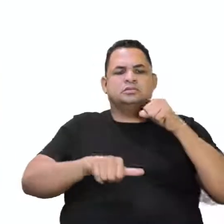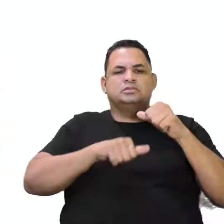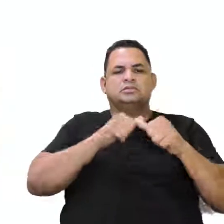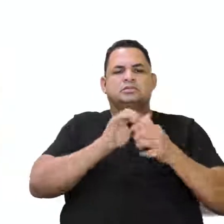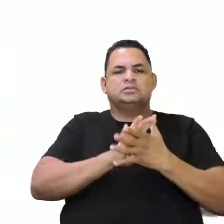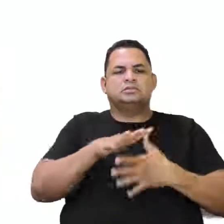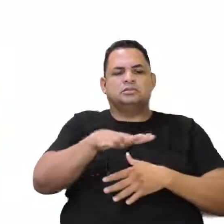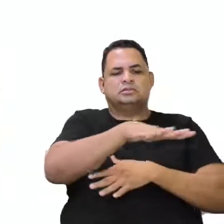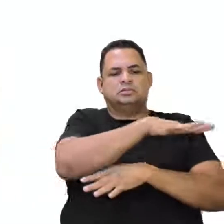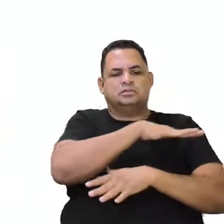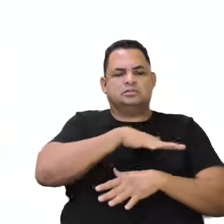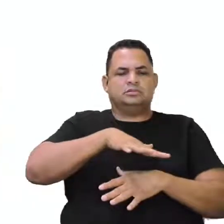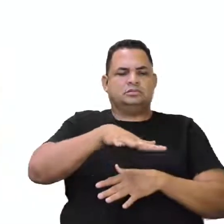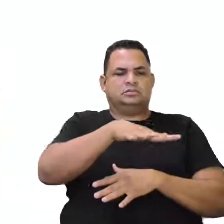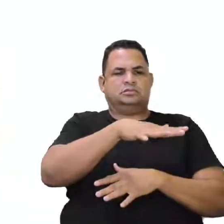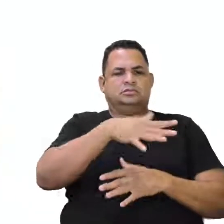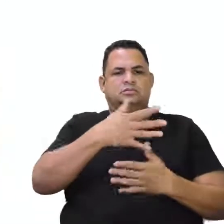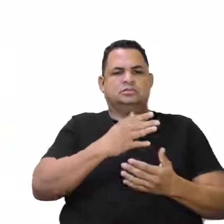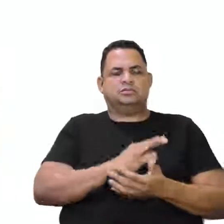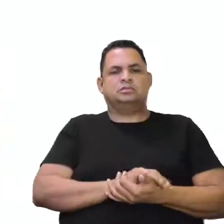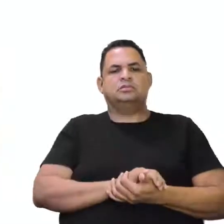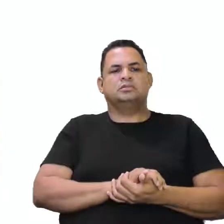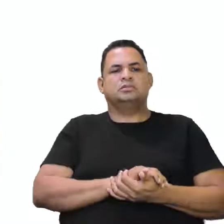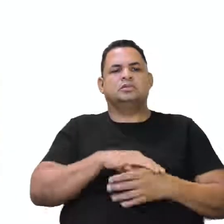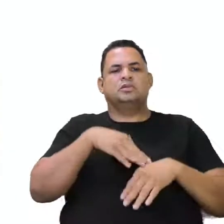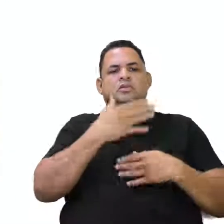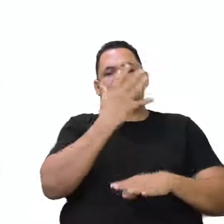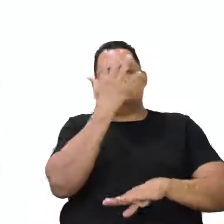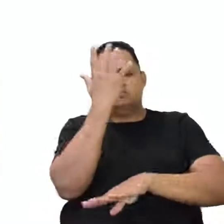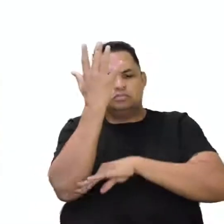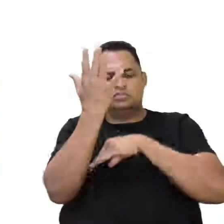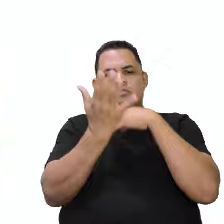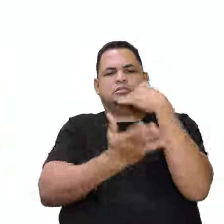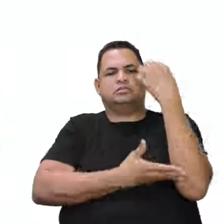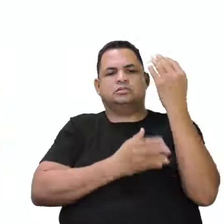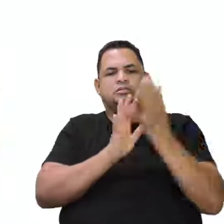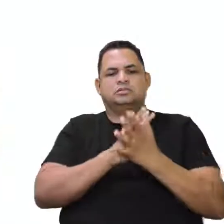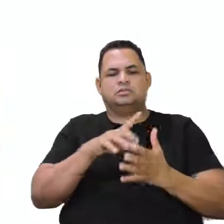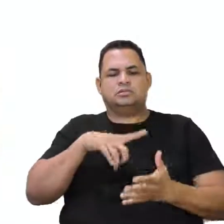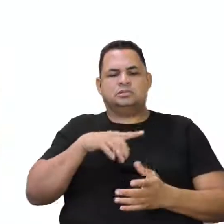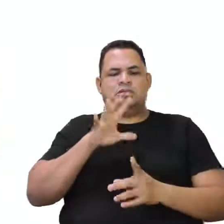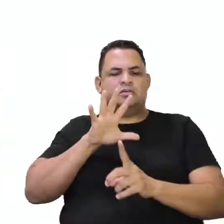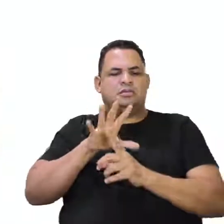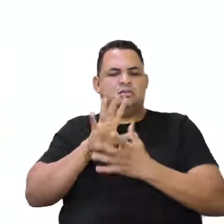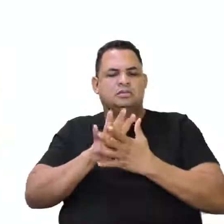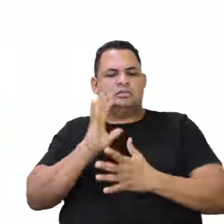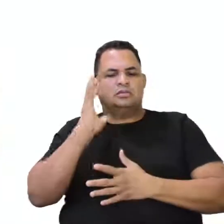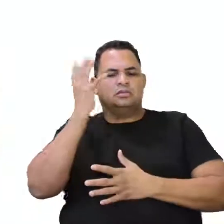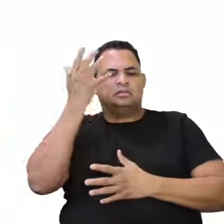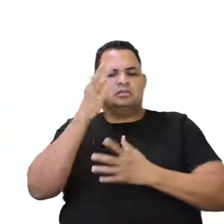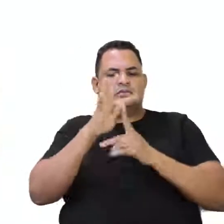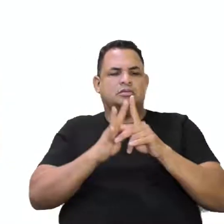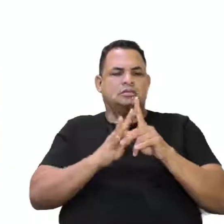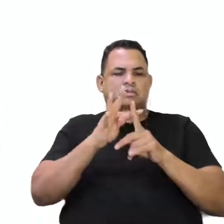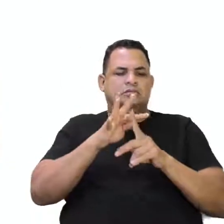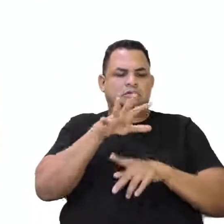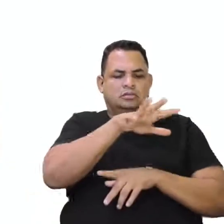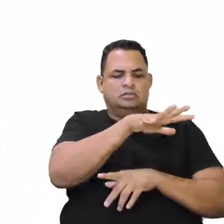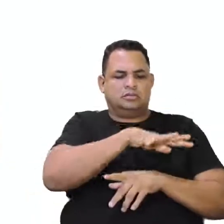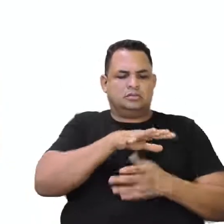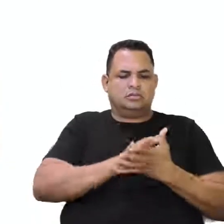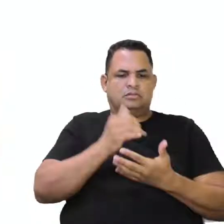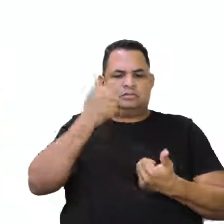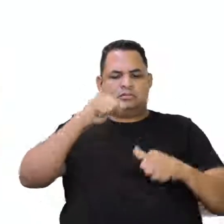alteração desse ambiente. Ao desmatar, há uma influência no clima, na temperatura daquele local,